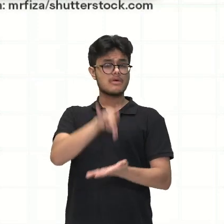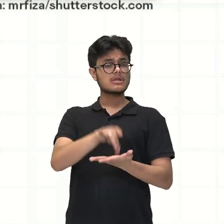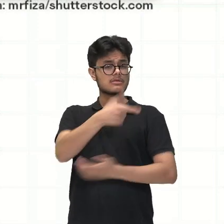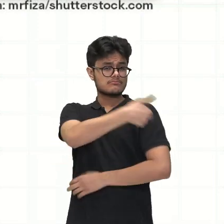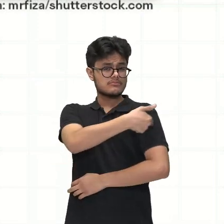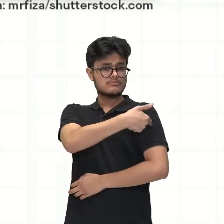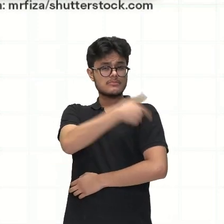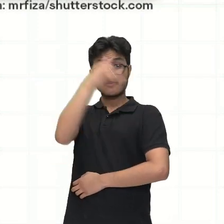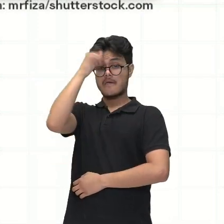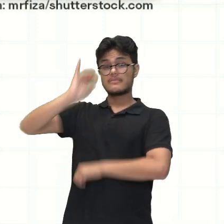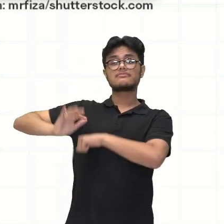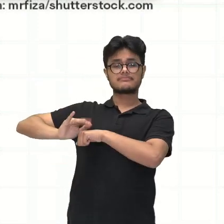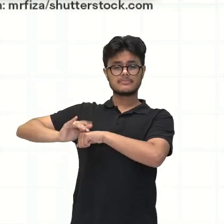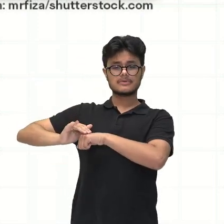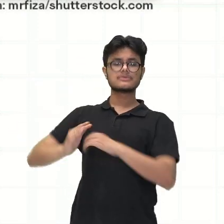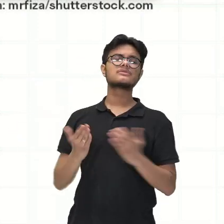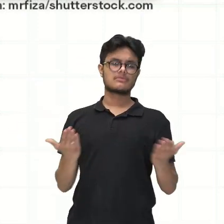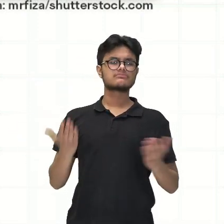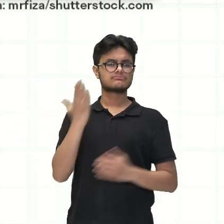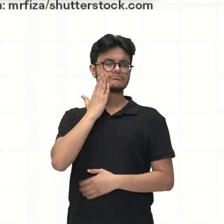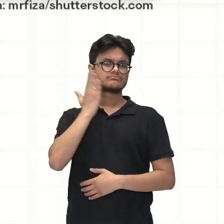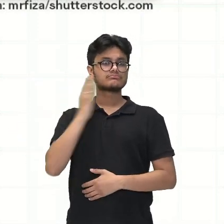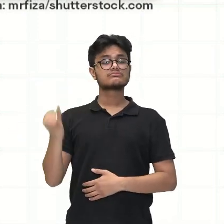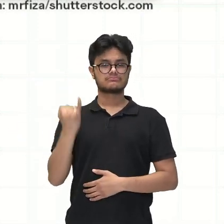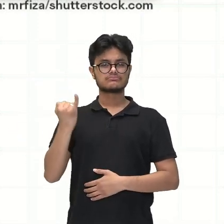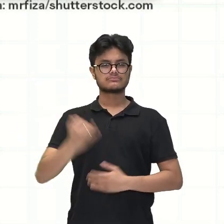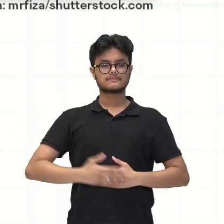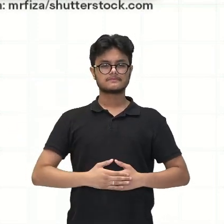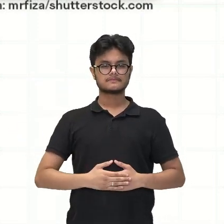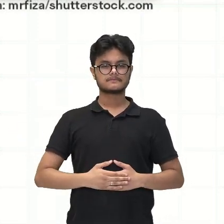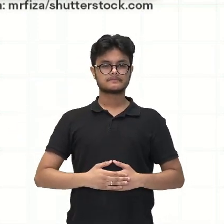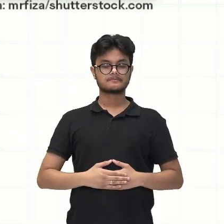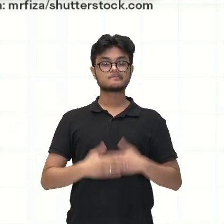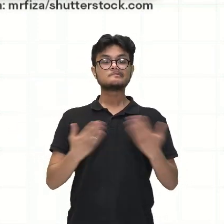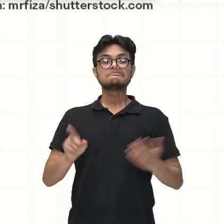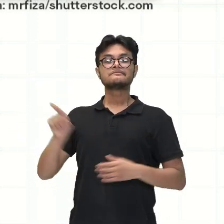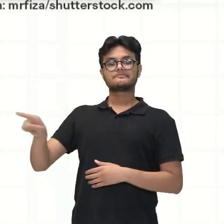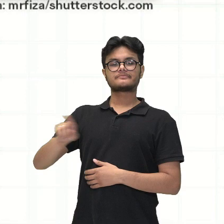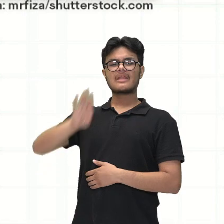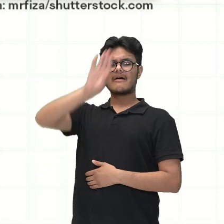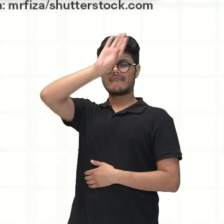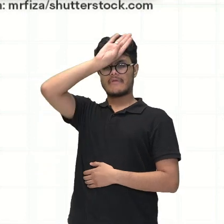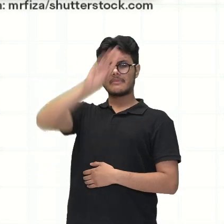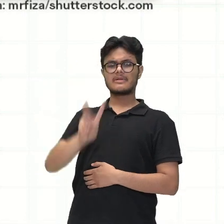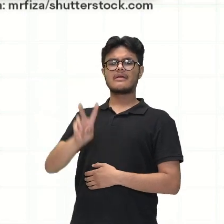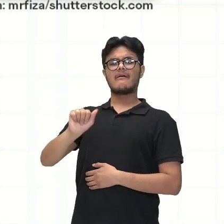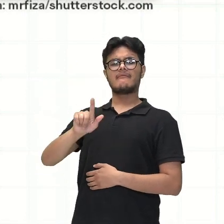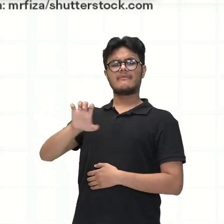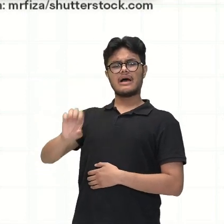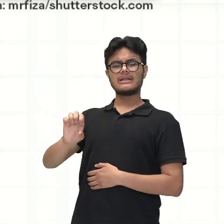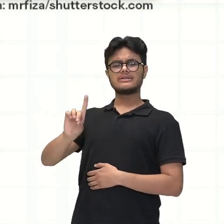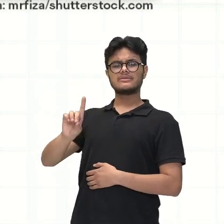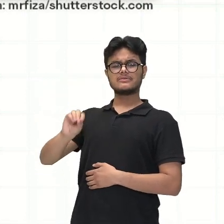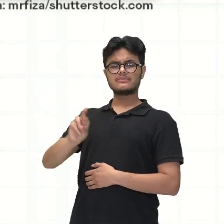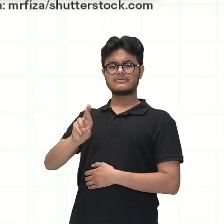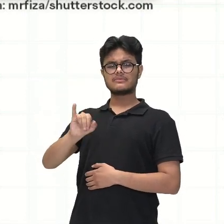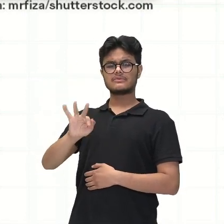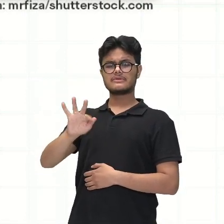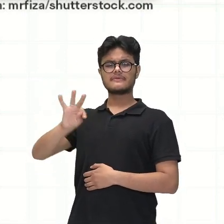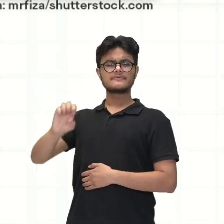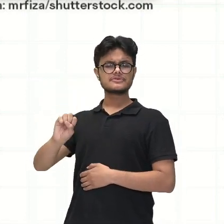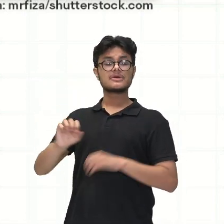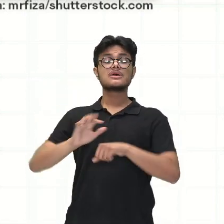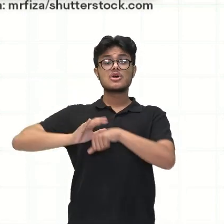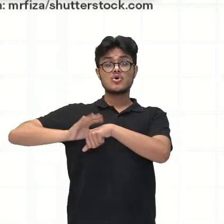dengue, então é importante esse conhecimento. Febre do Vale do Rift é uma doença que está relacionada